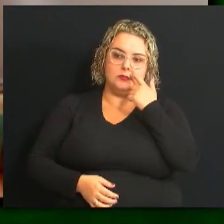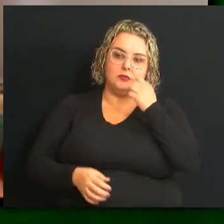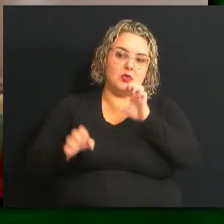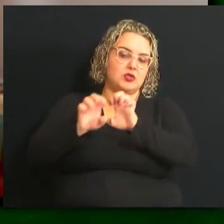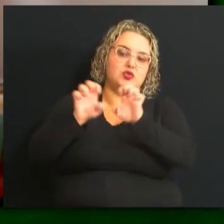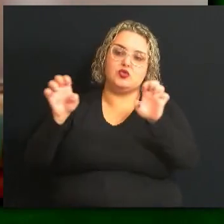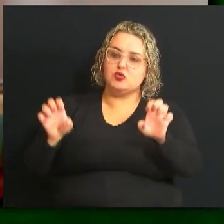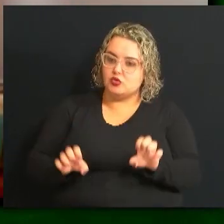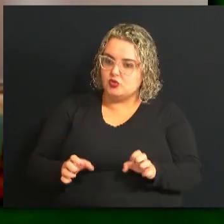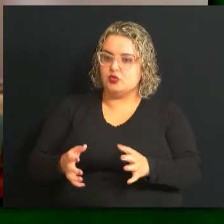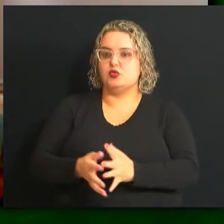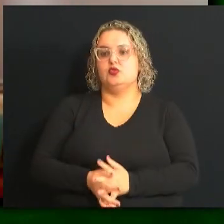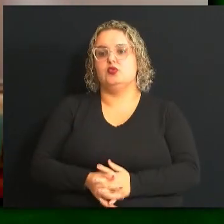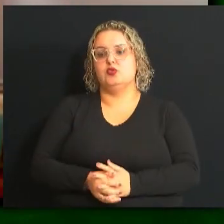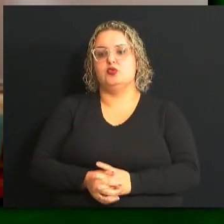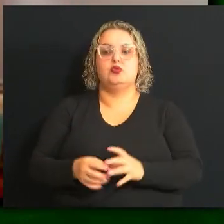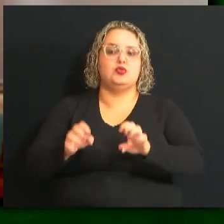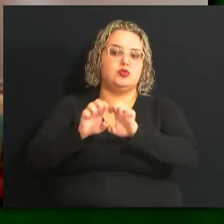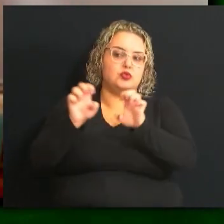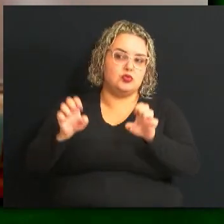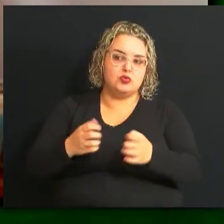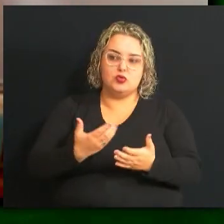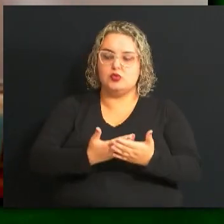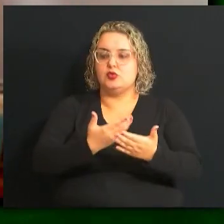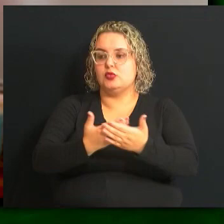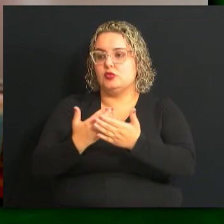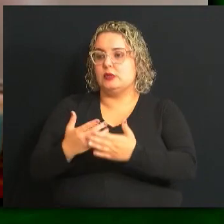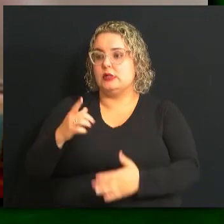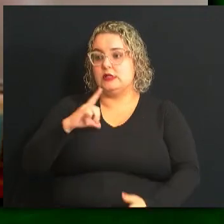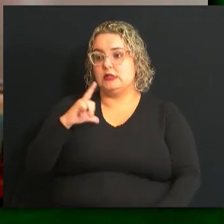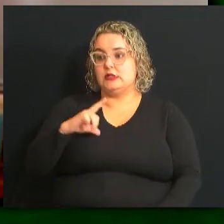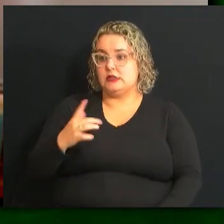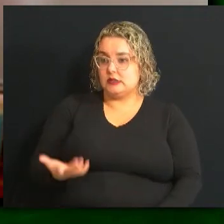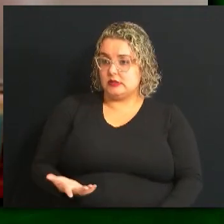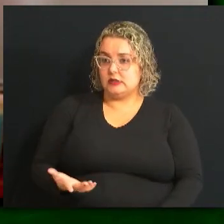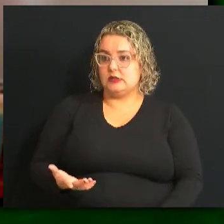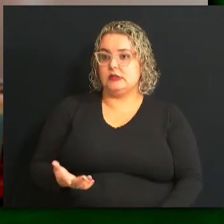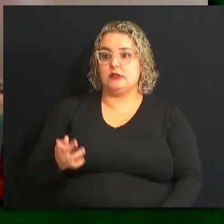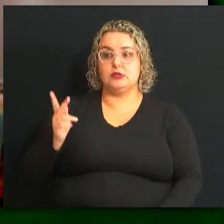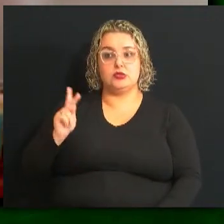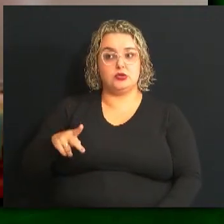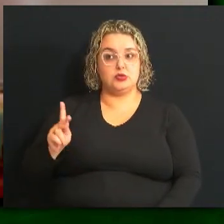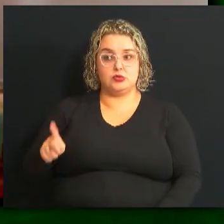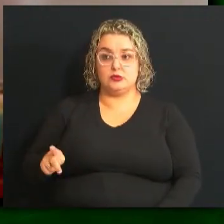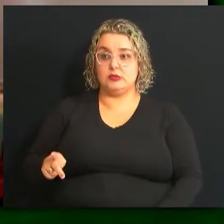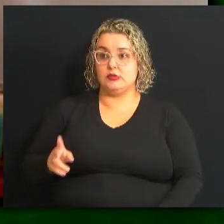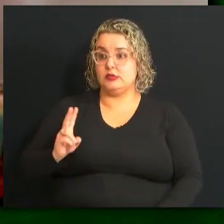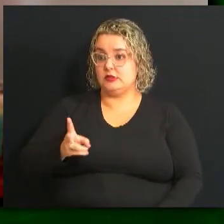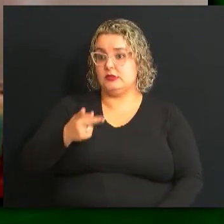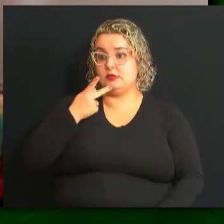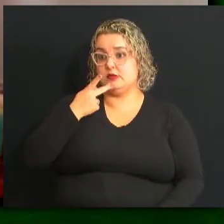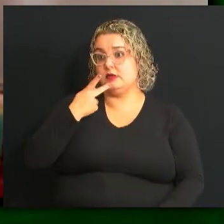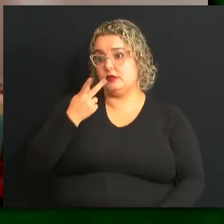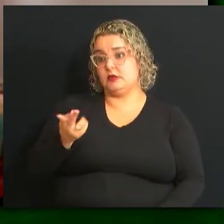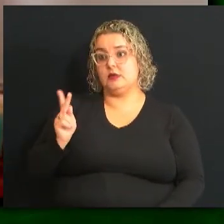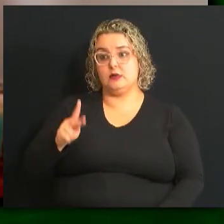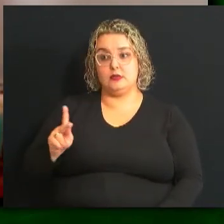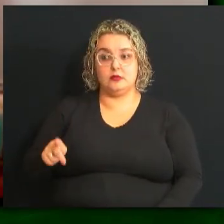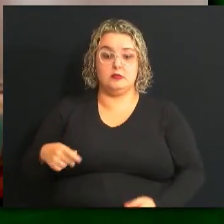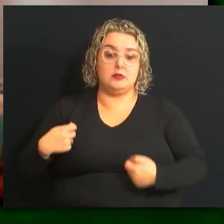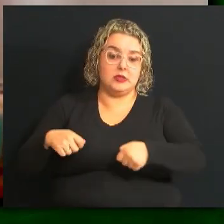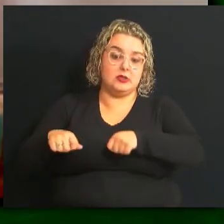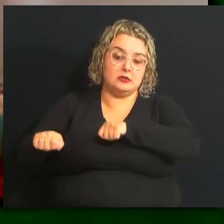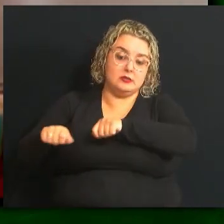estrutura, né, estrutura escolar, uma questão dos professores, né? A gente sempre fala, os professores precisam se formar.